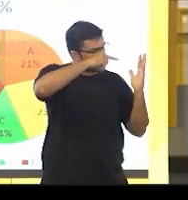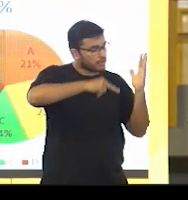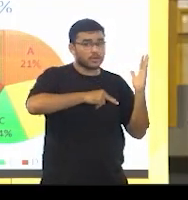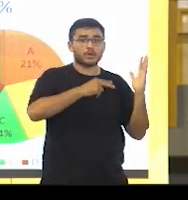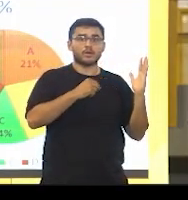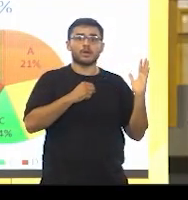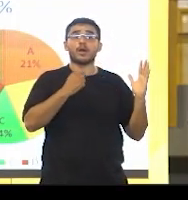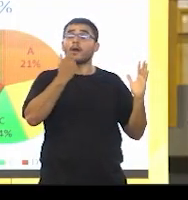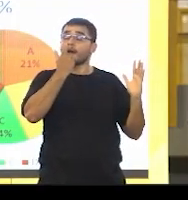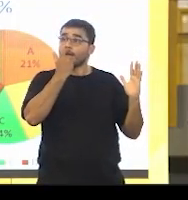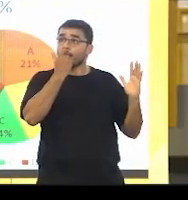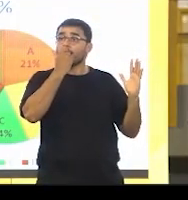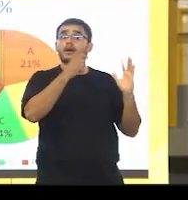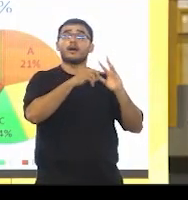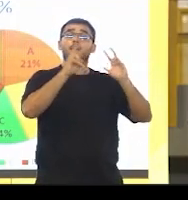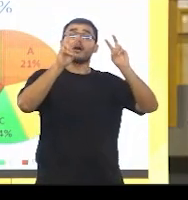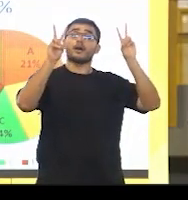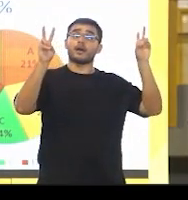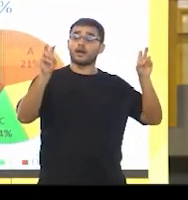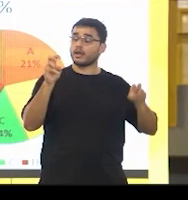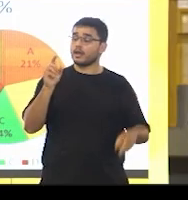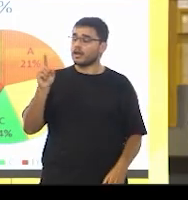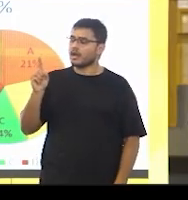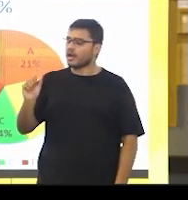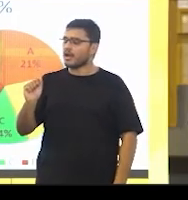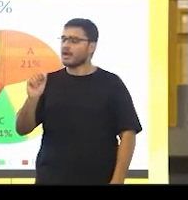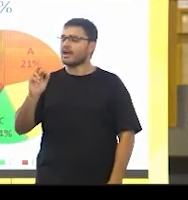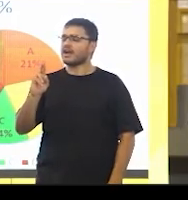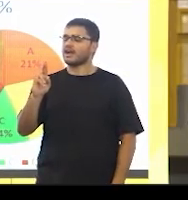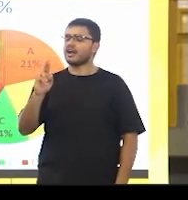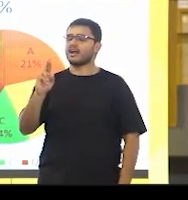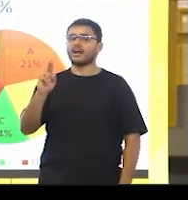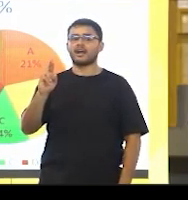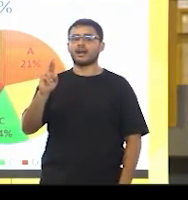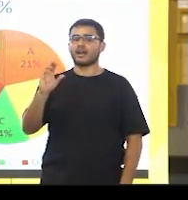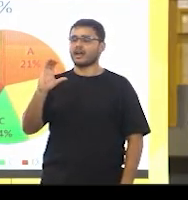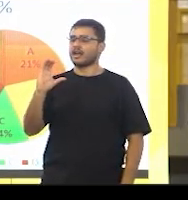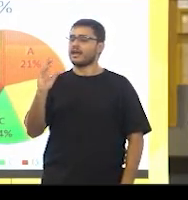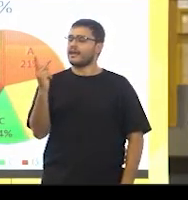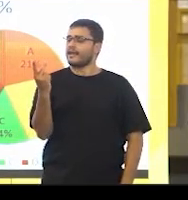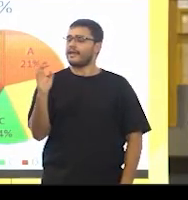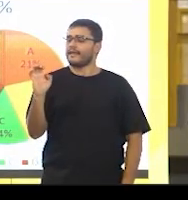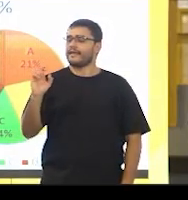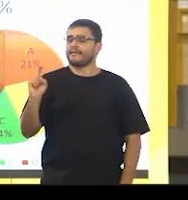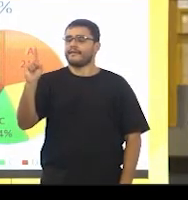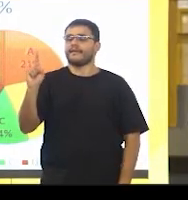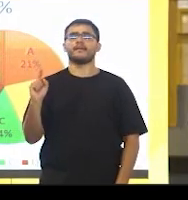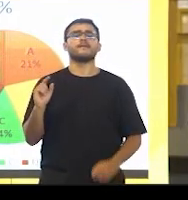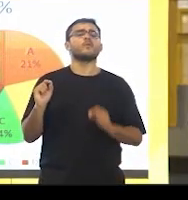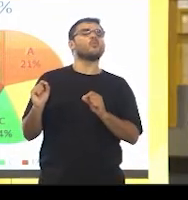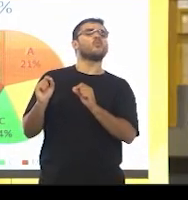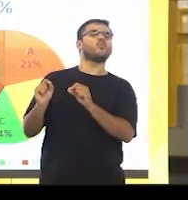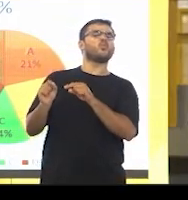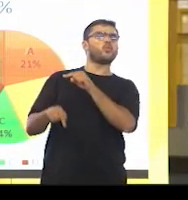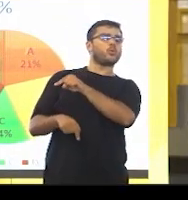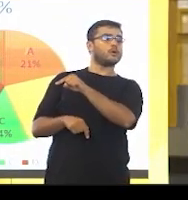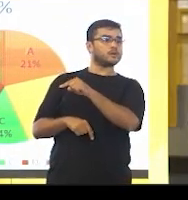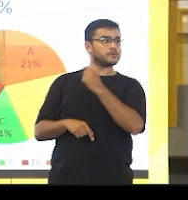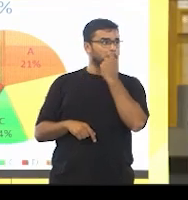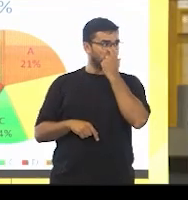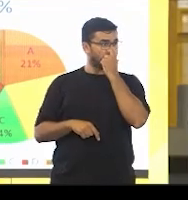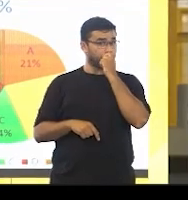entenda que lá a gente está falando sobre a arqué. Marden, o que é a arqué? Olhe para a pessoa que está do seu lado,